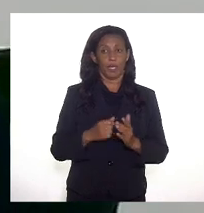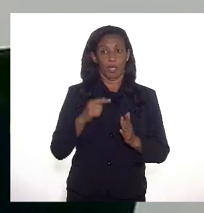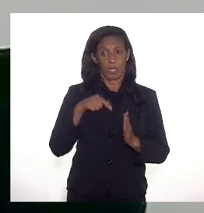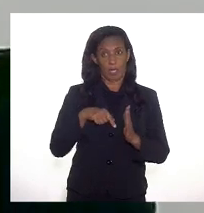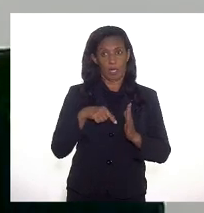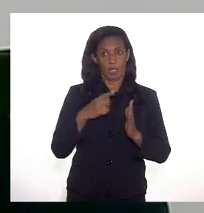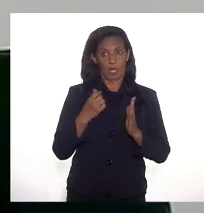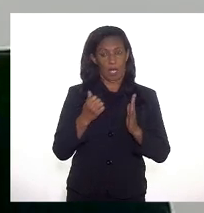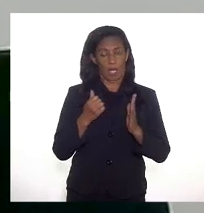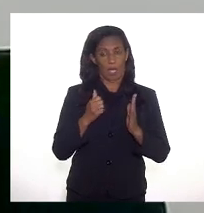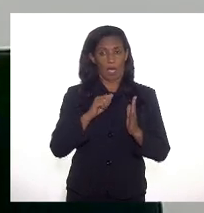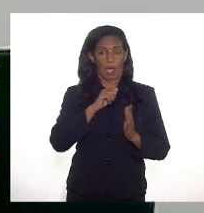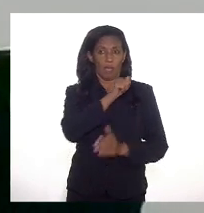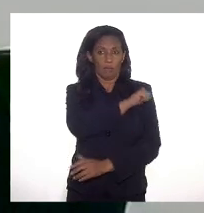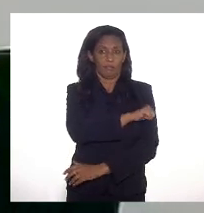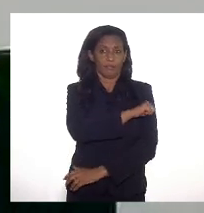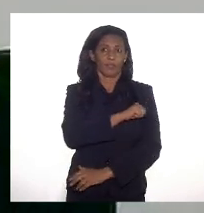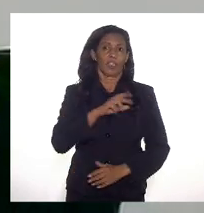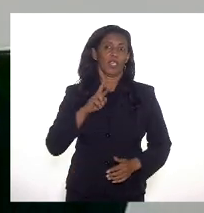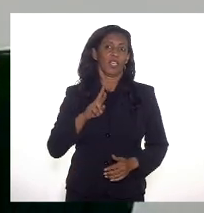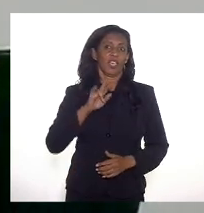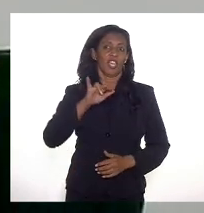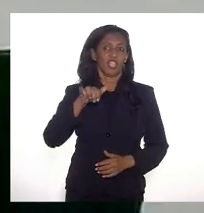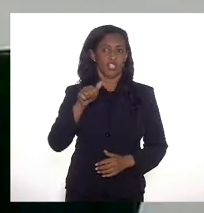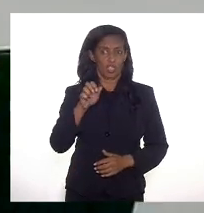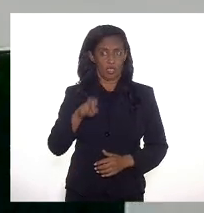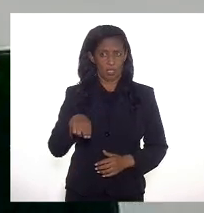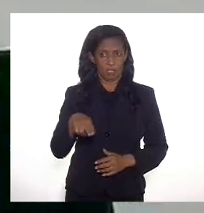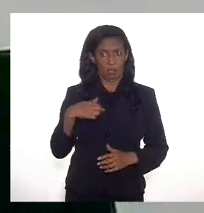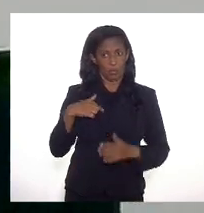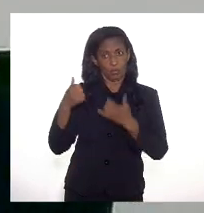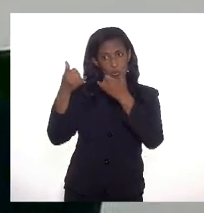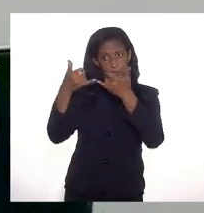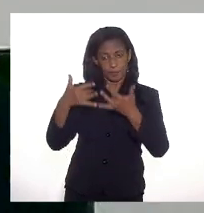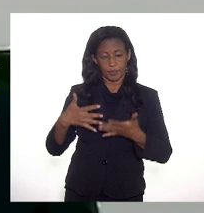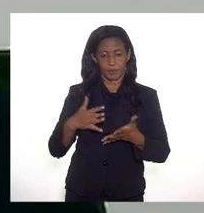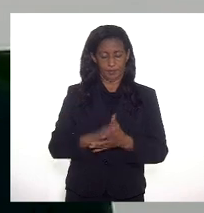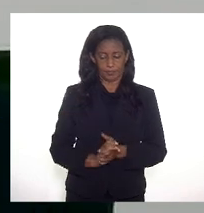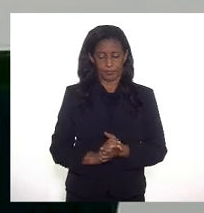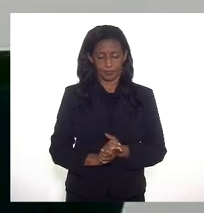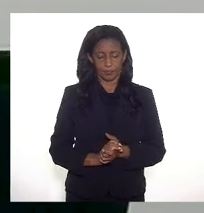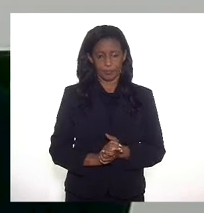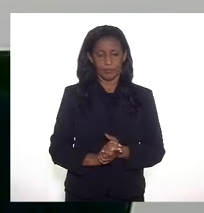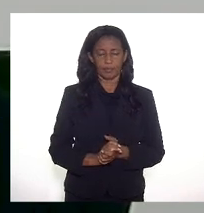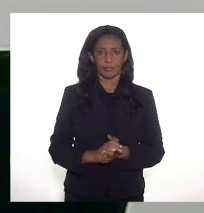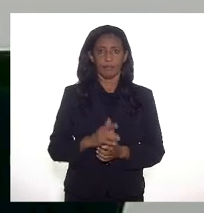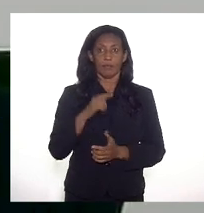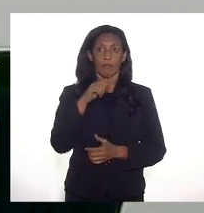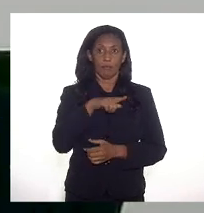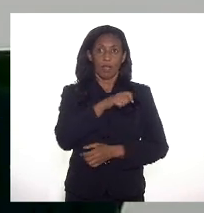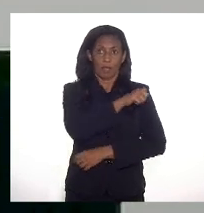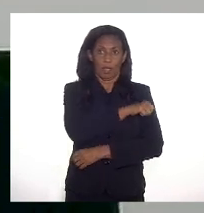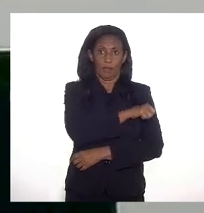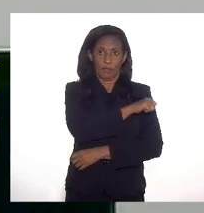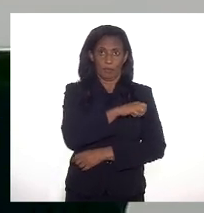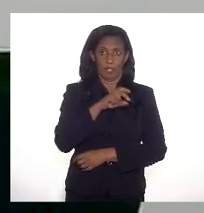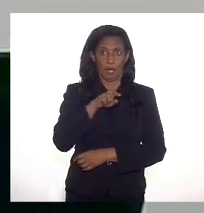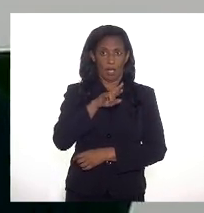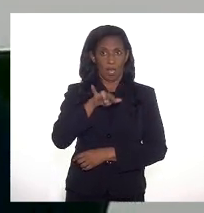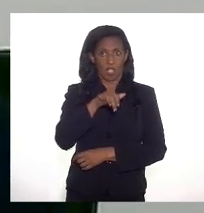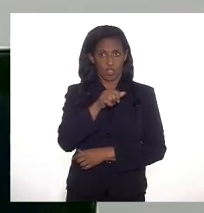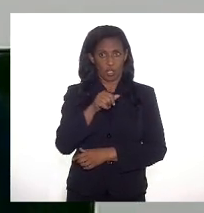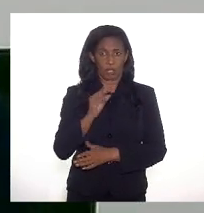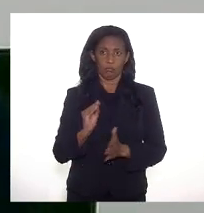emenda, deputada enfermeira Rejane. E explico. A emenda da deputada enfermeira Rejane propõe que